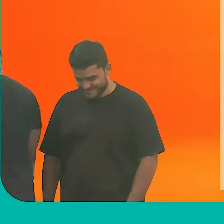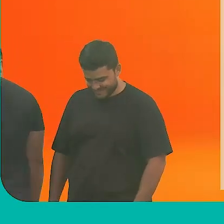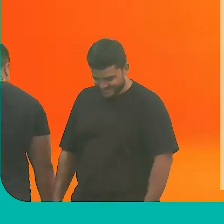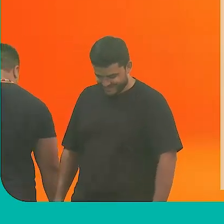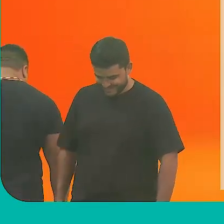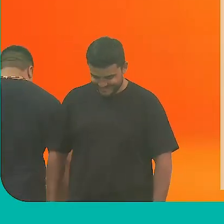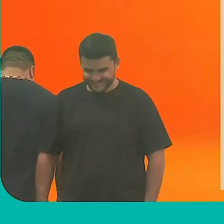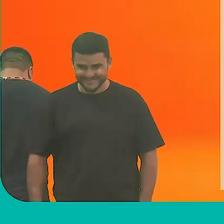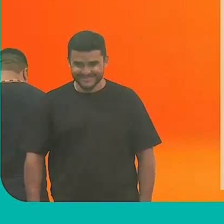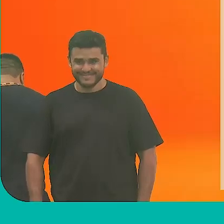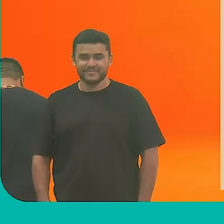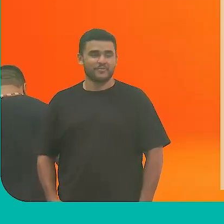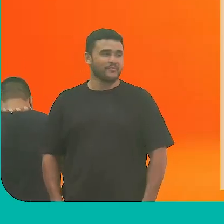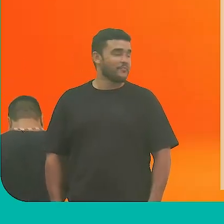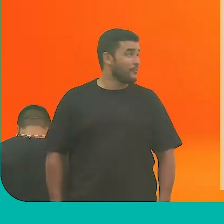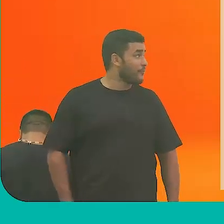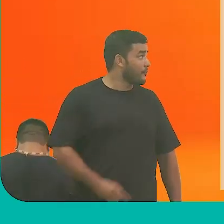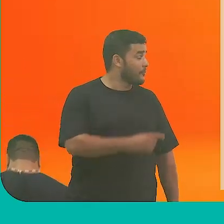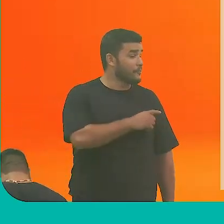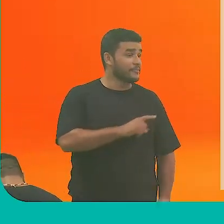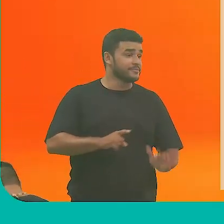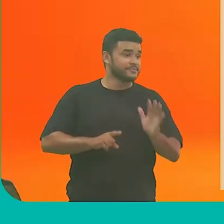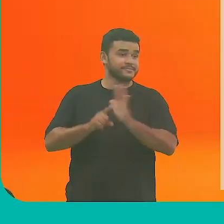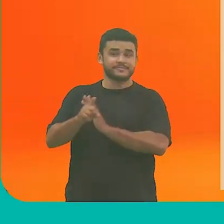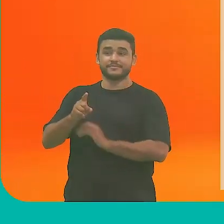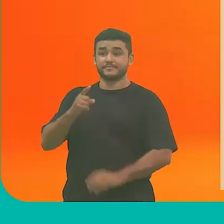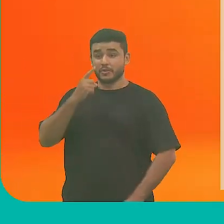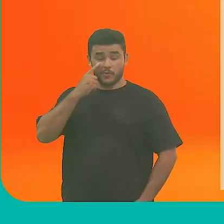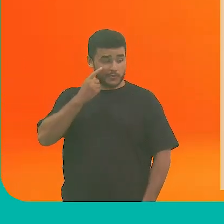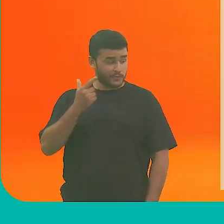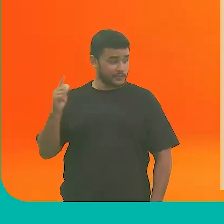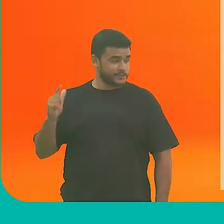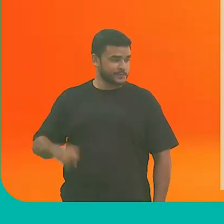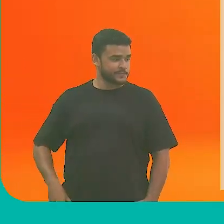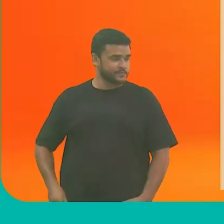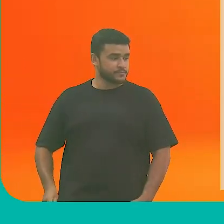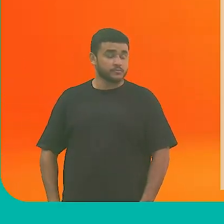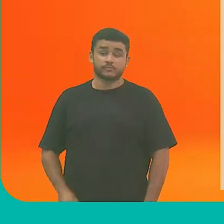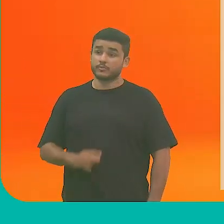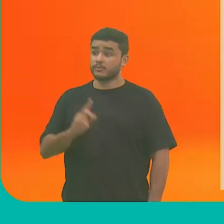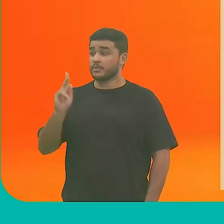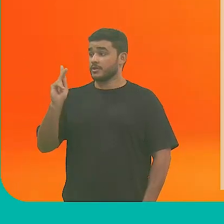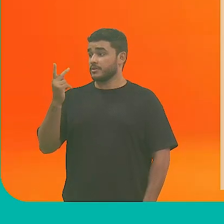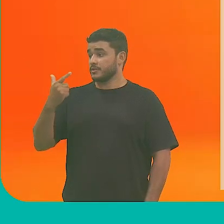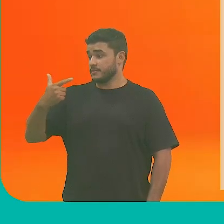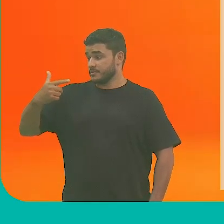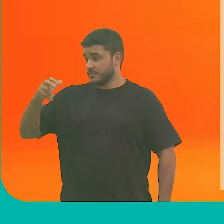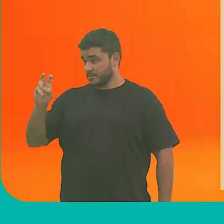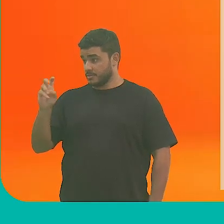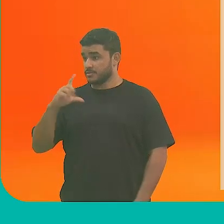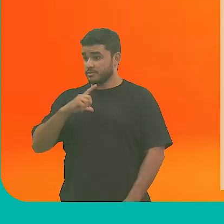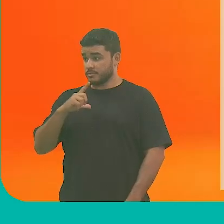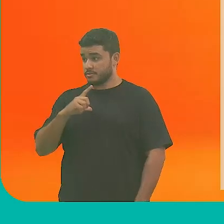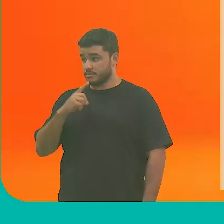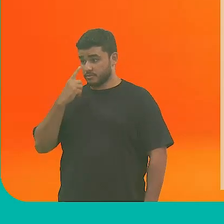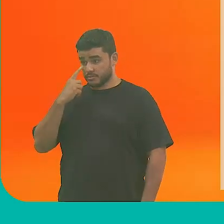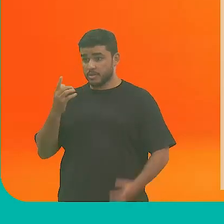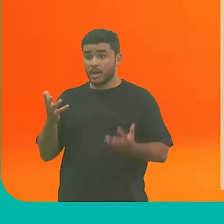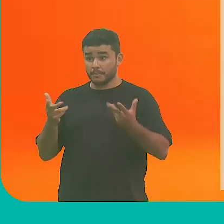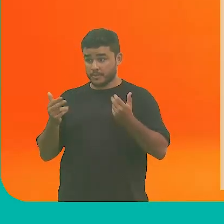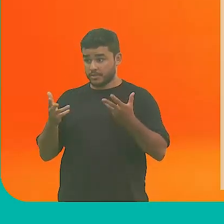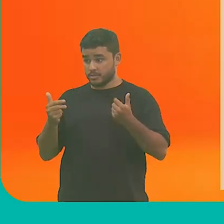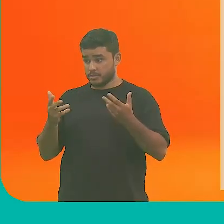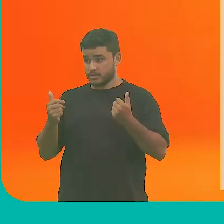Essa habilidade 25, ela é uma habilidade geralmente de nível médio de